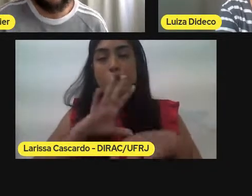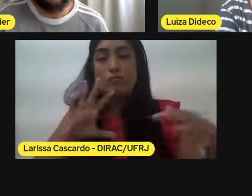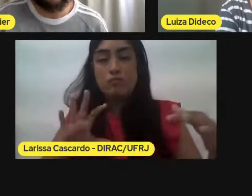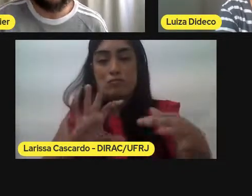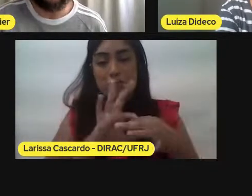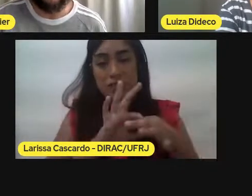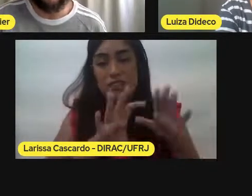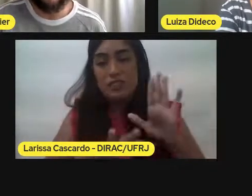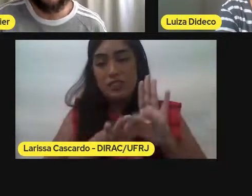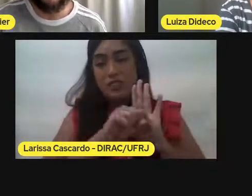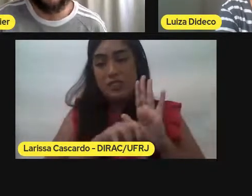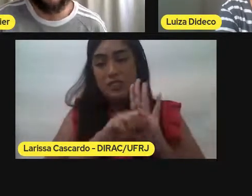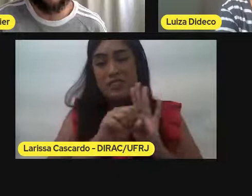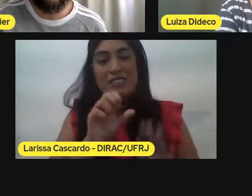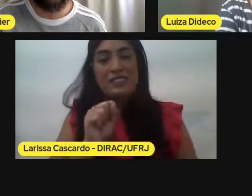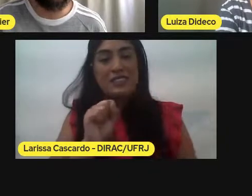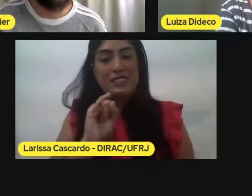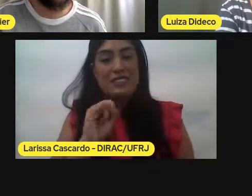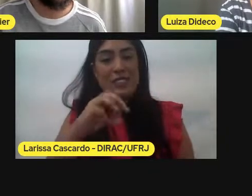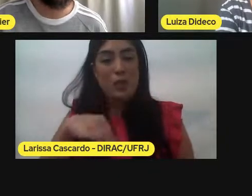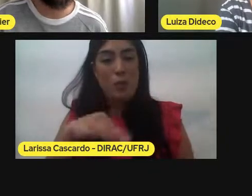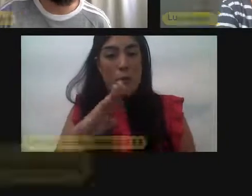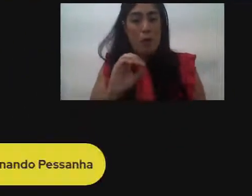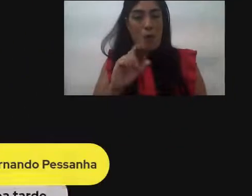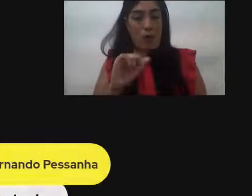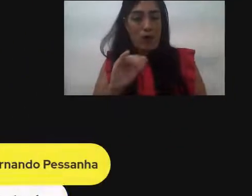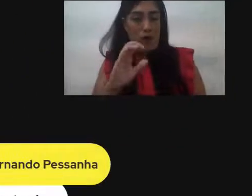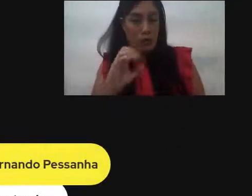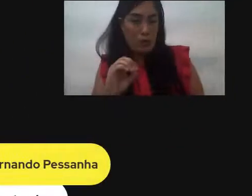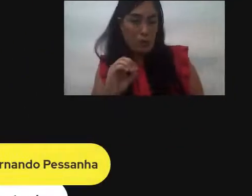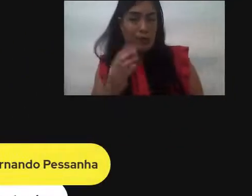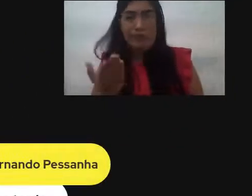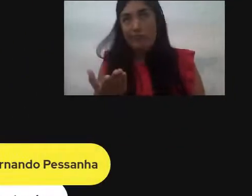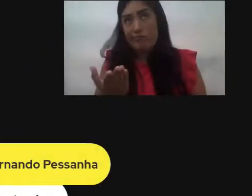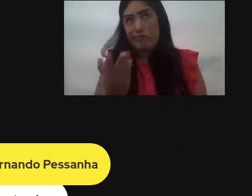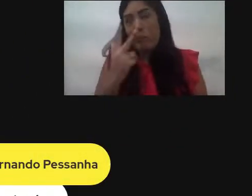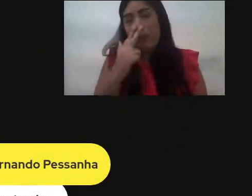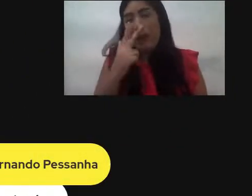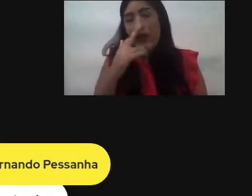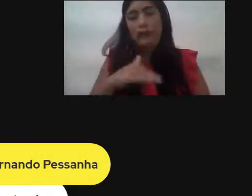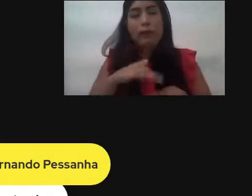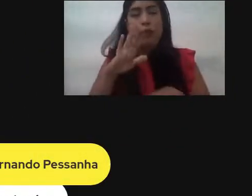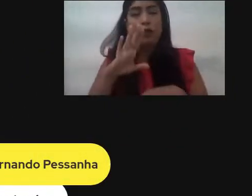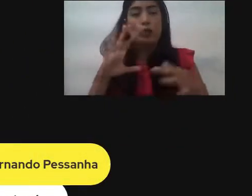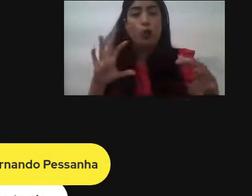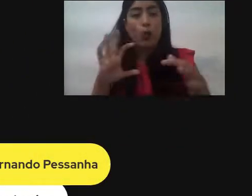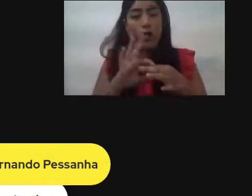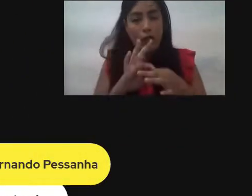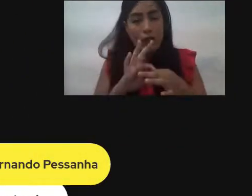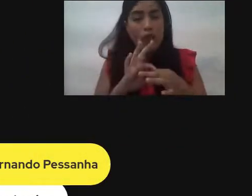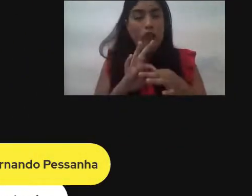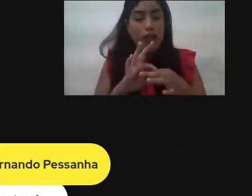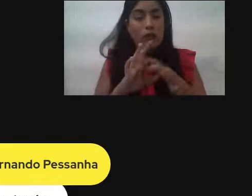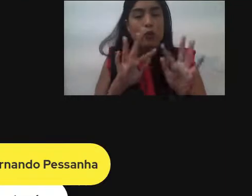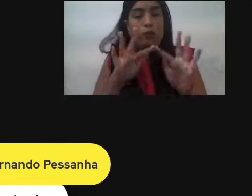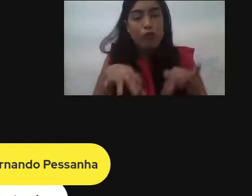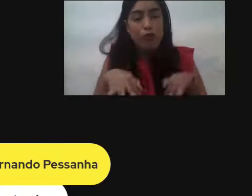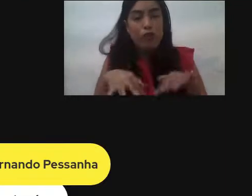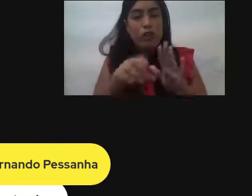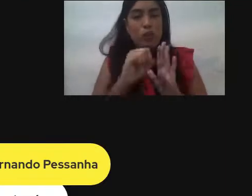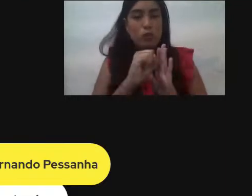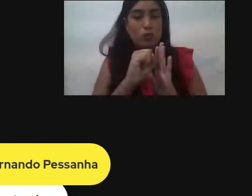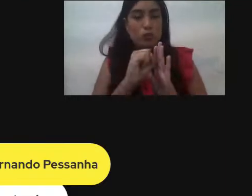simbolistas, decadentistas, um escritor, vamos dizer, mais conectado com o fim de século